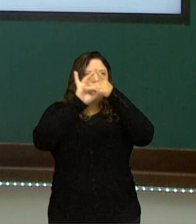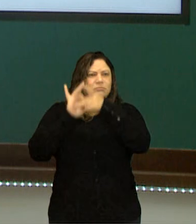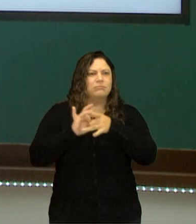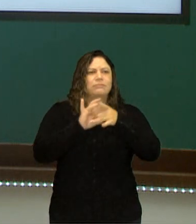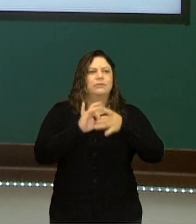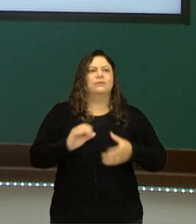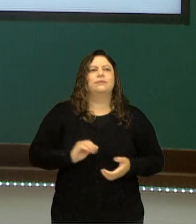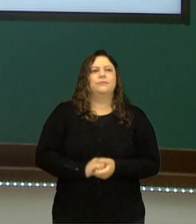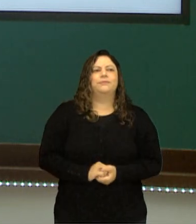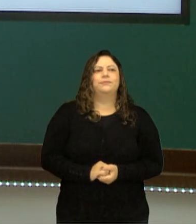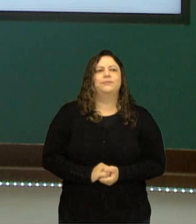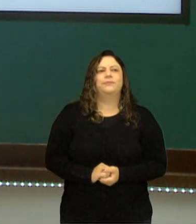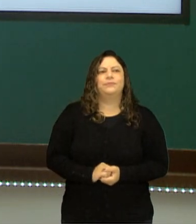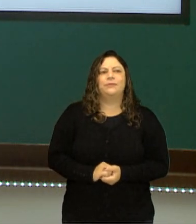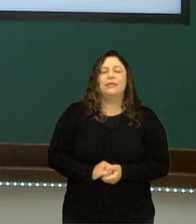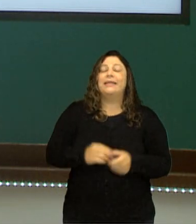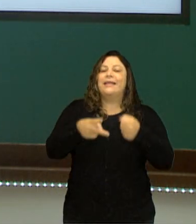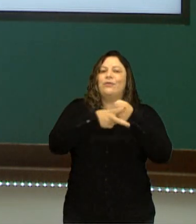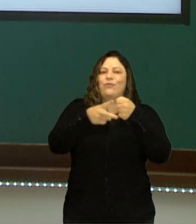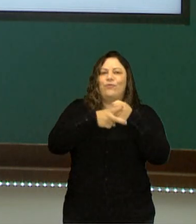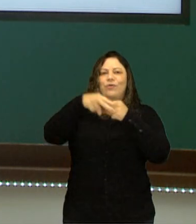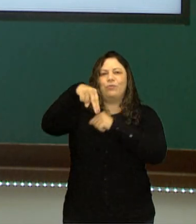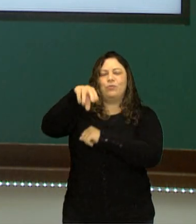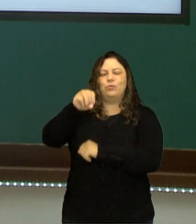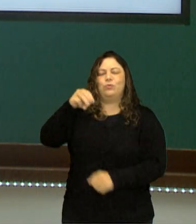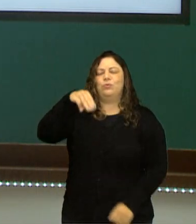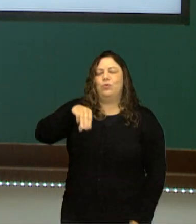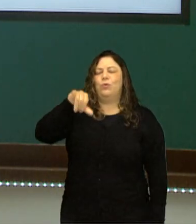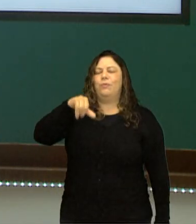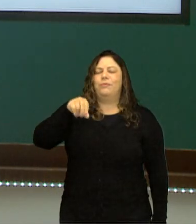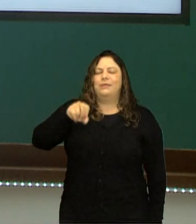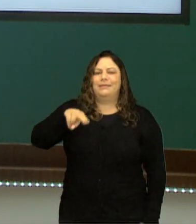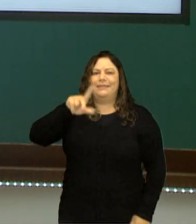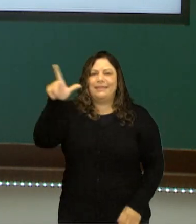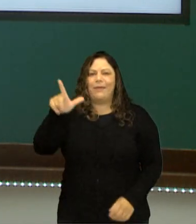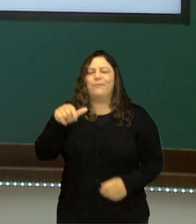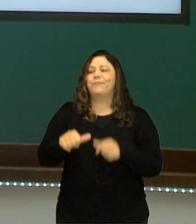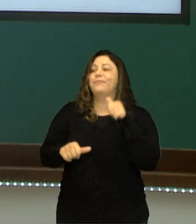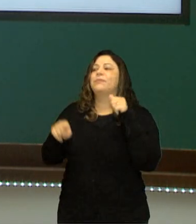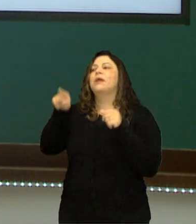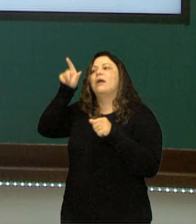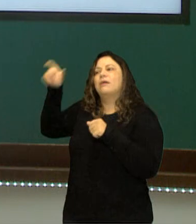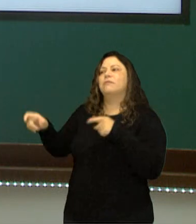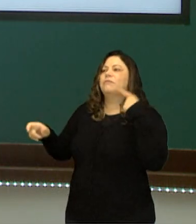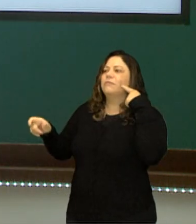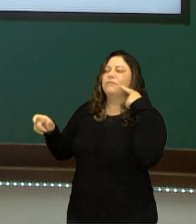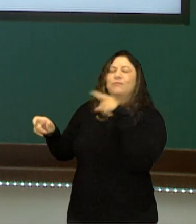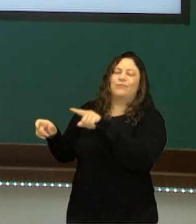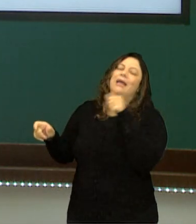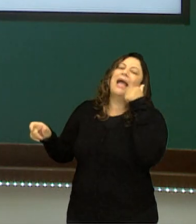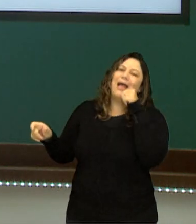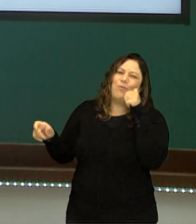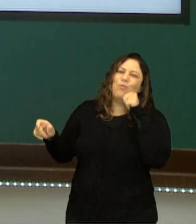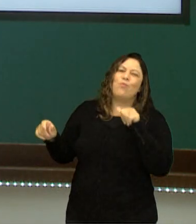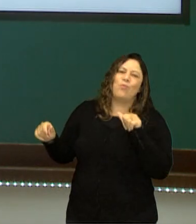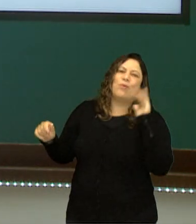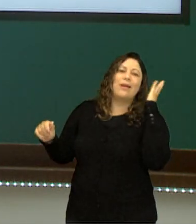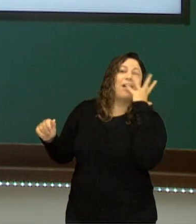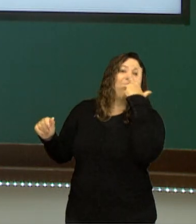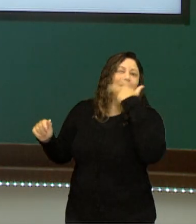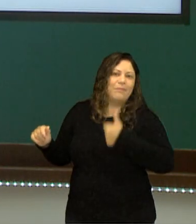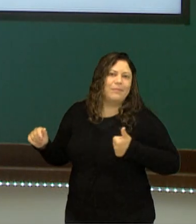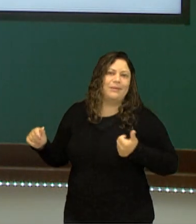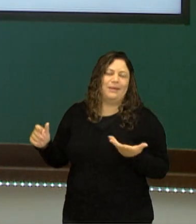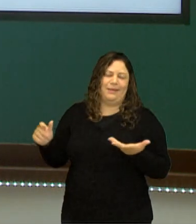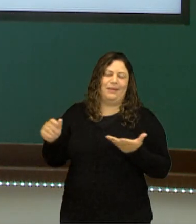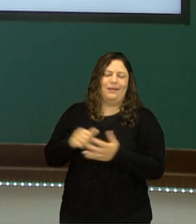as características dos personagens. Conversacional é o diálogo entre dois personagens. E o que ocorre?